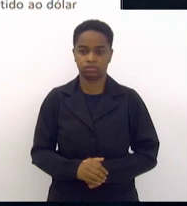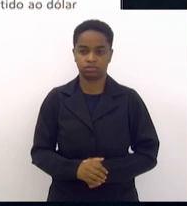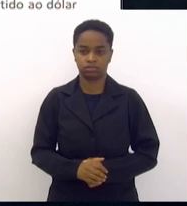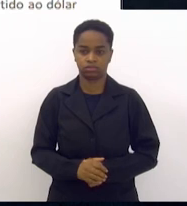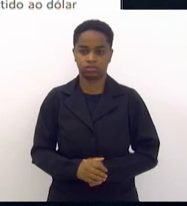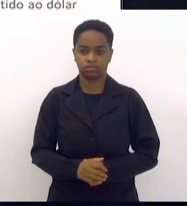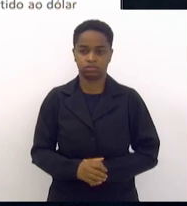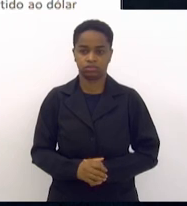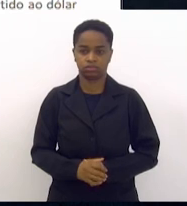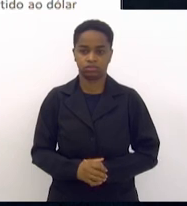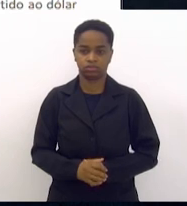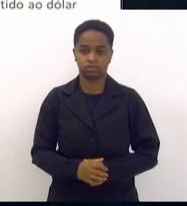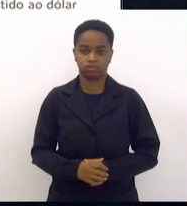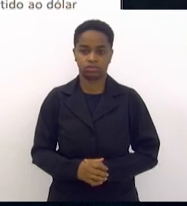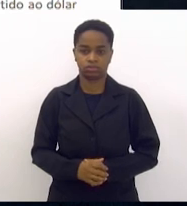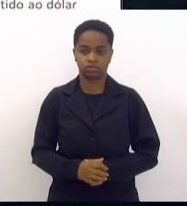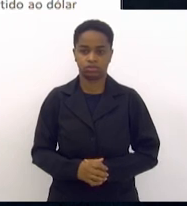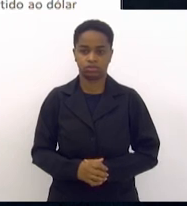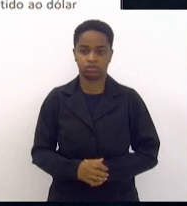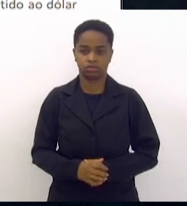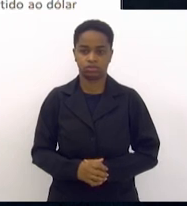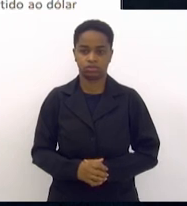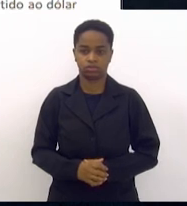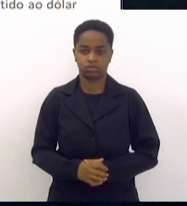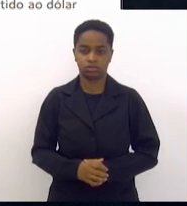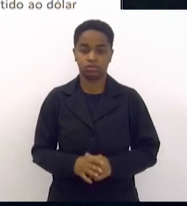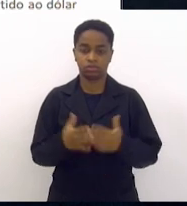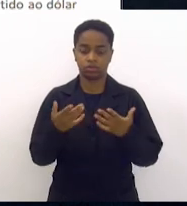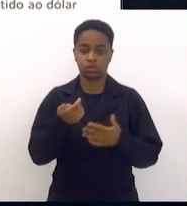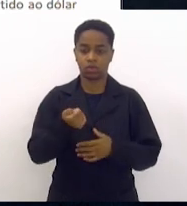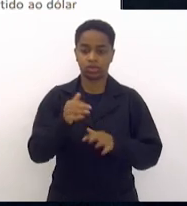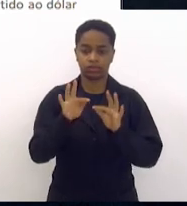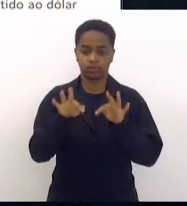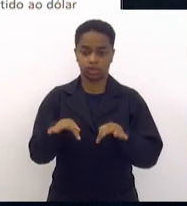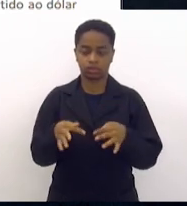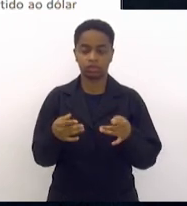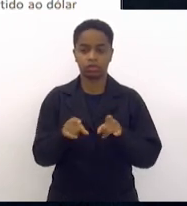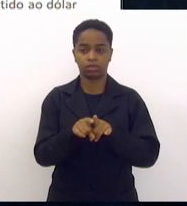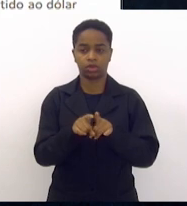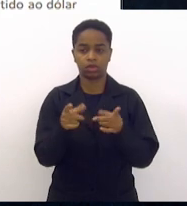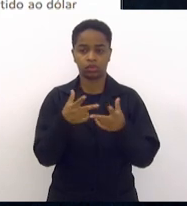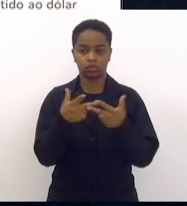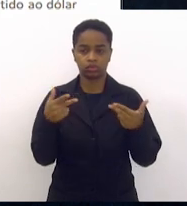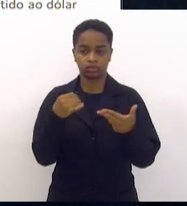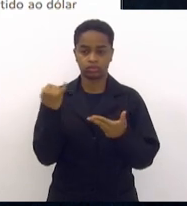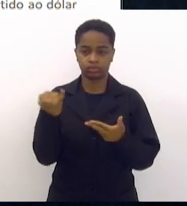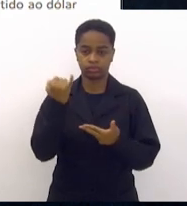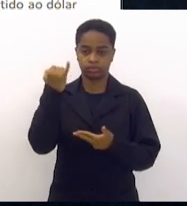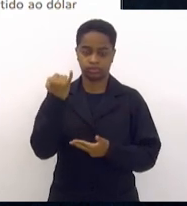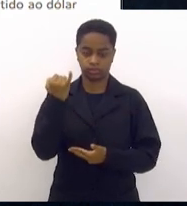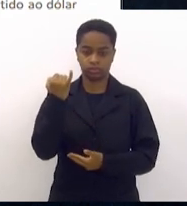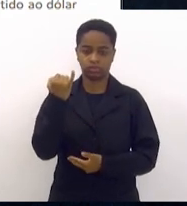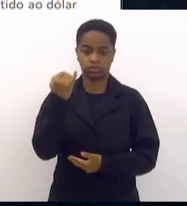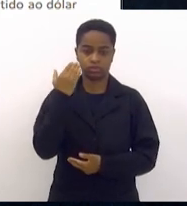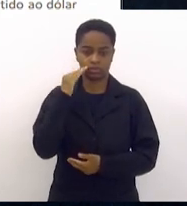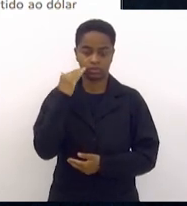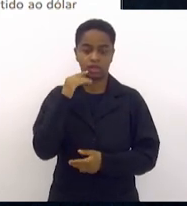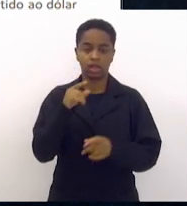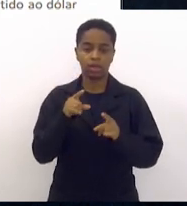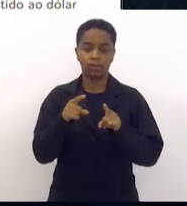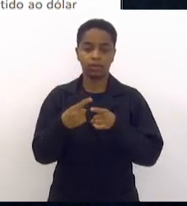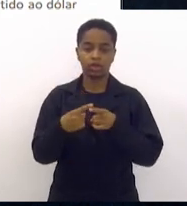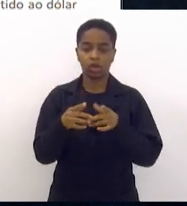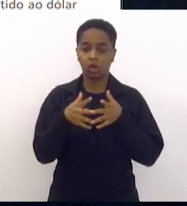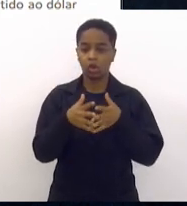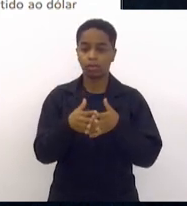passar para indo aqui já para terminar um aspecto que é muito complicado e isso lá na Bacia de Campos